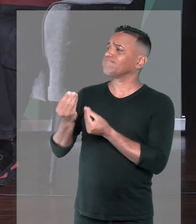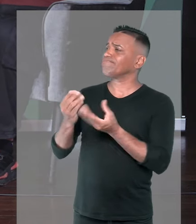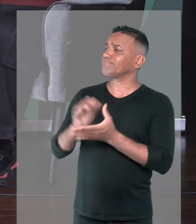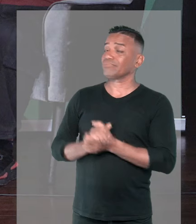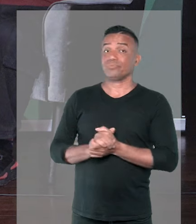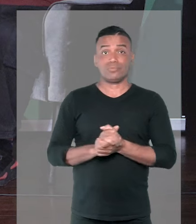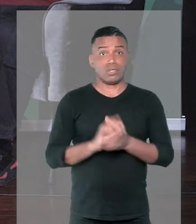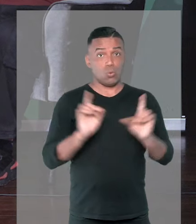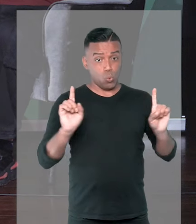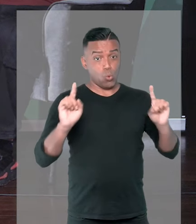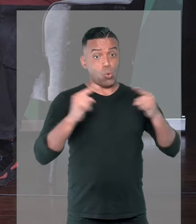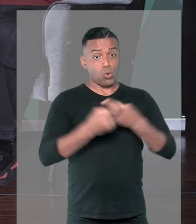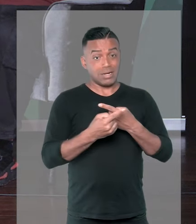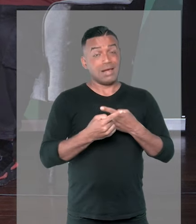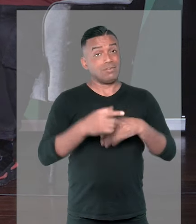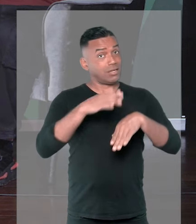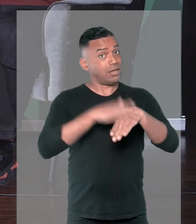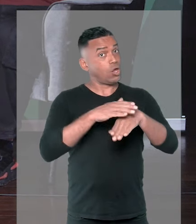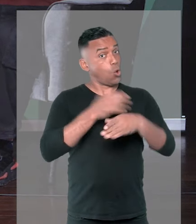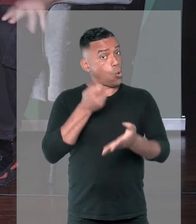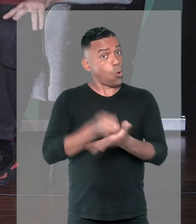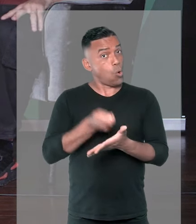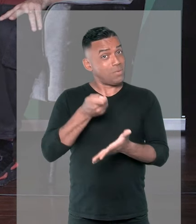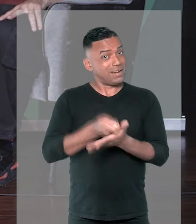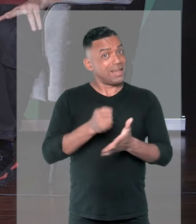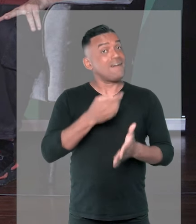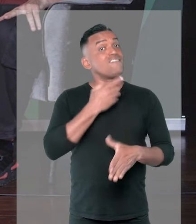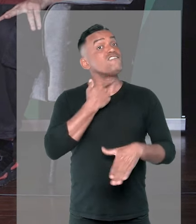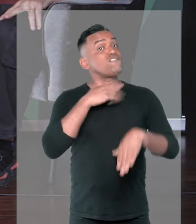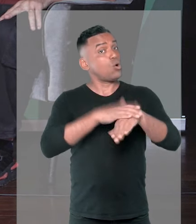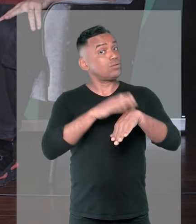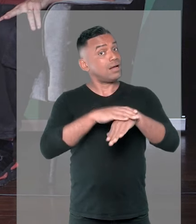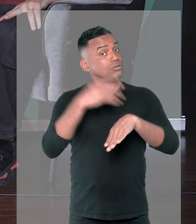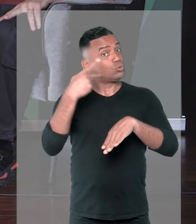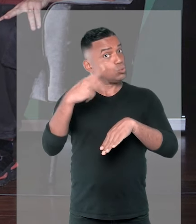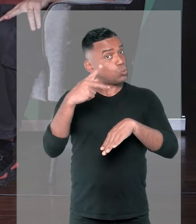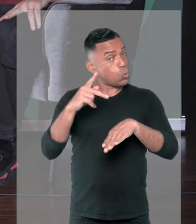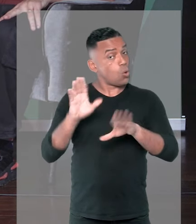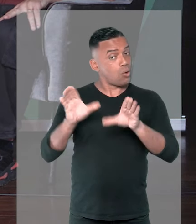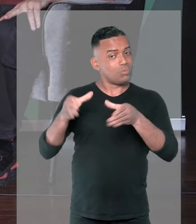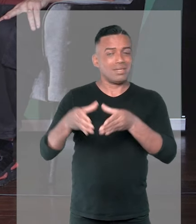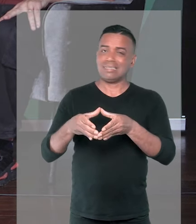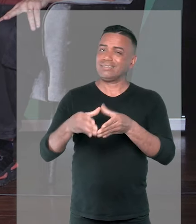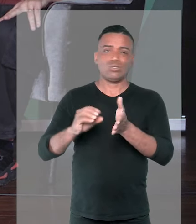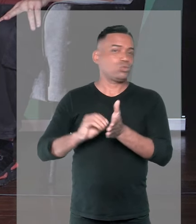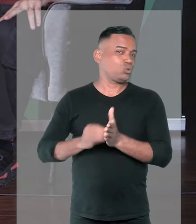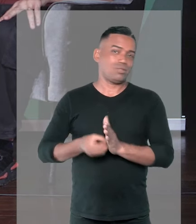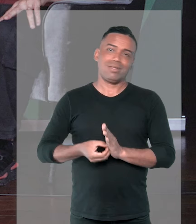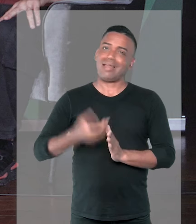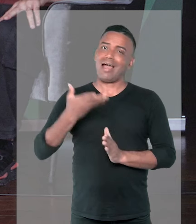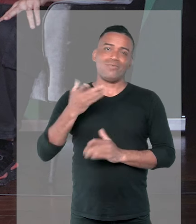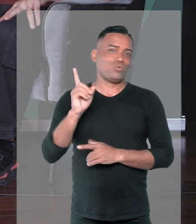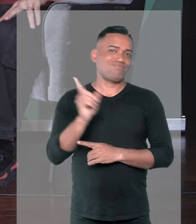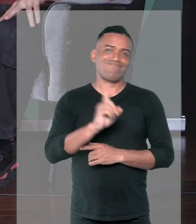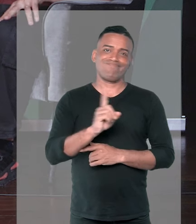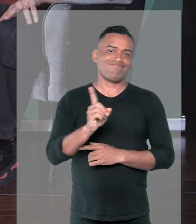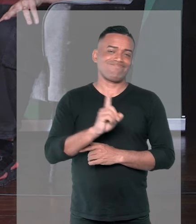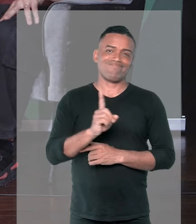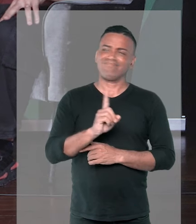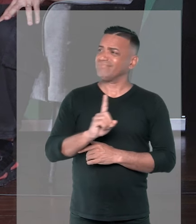contrário de você impor sua vontade a uma comunidade não tem nada sustentável não tem nada sustentável